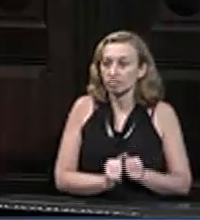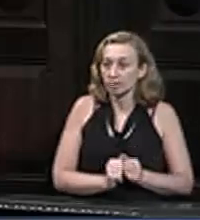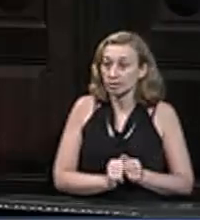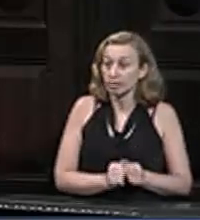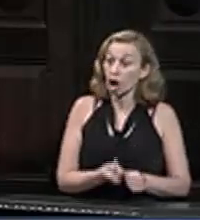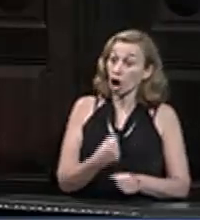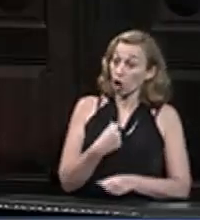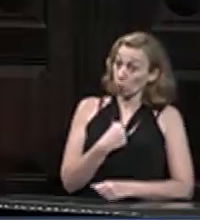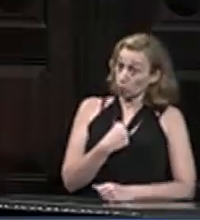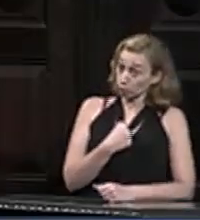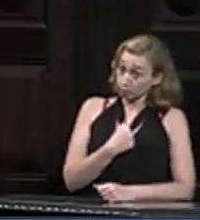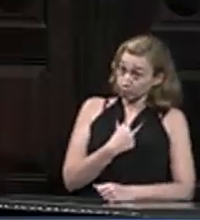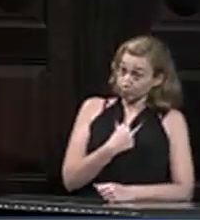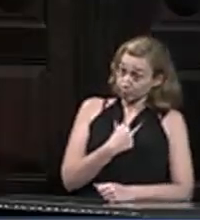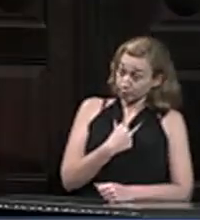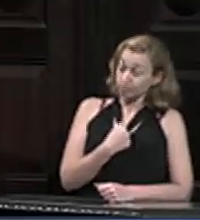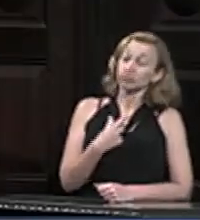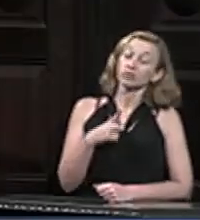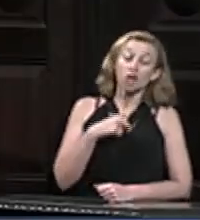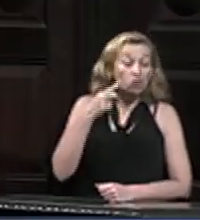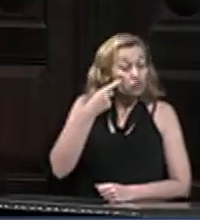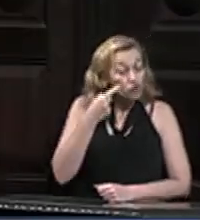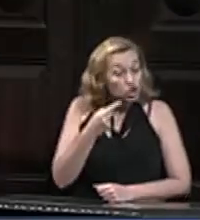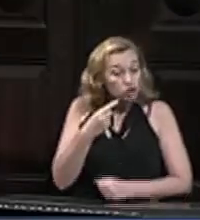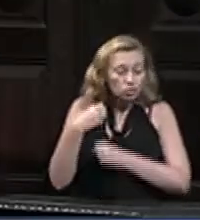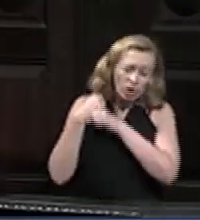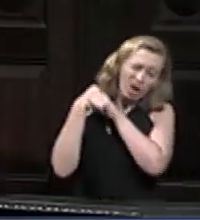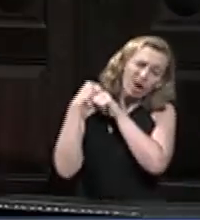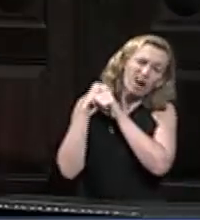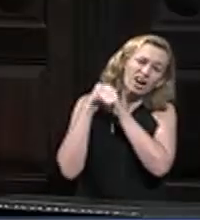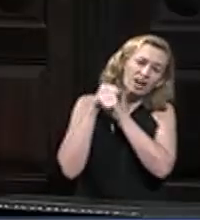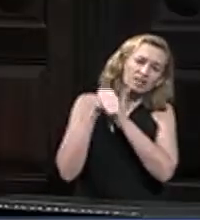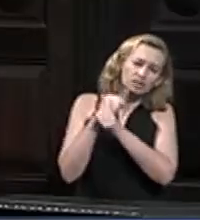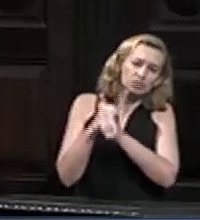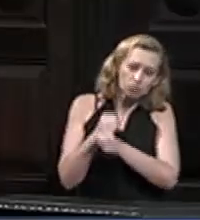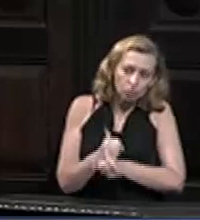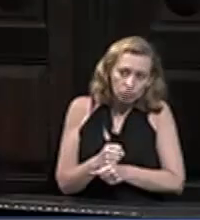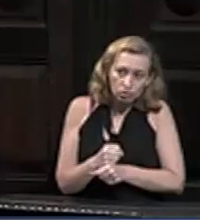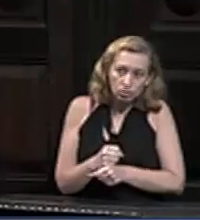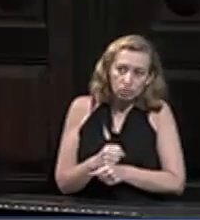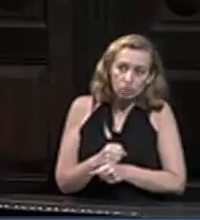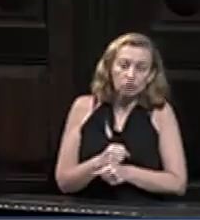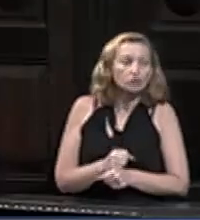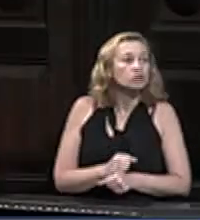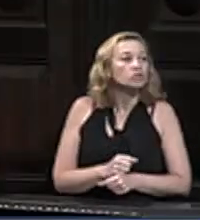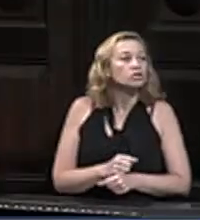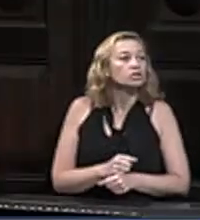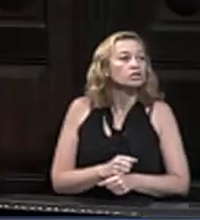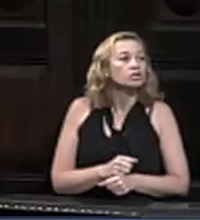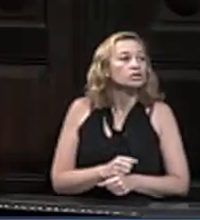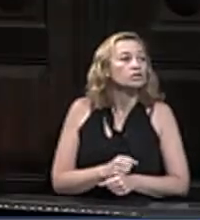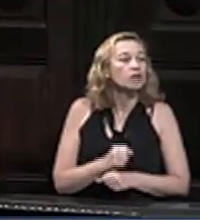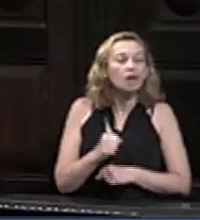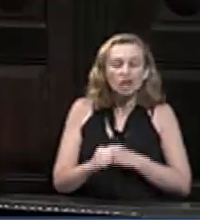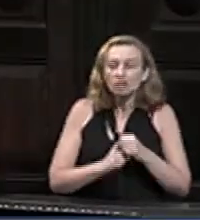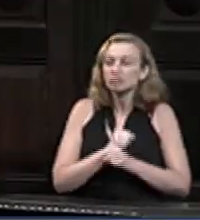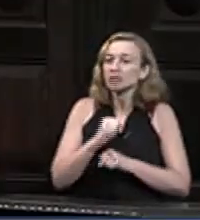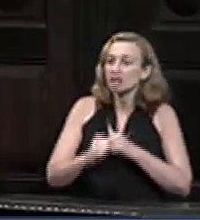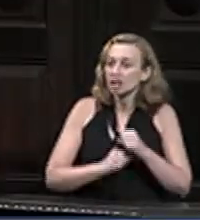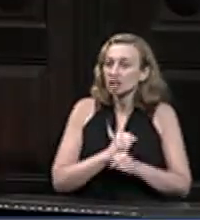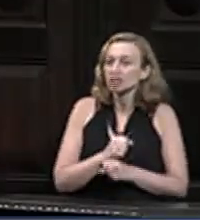Eu tenho acompanhado ao longo dos anos o caminho seguido pelo